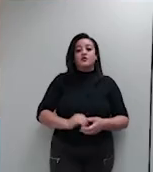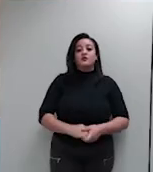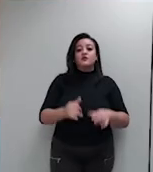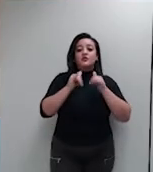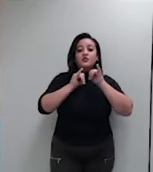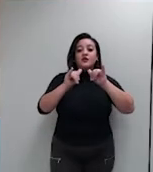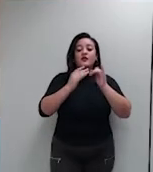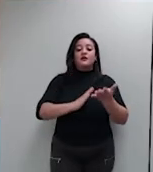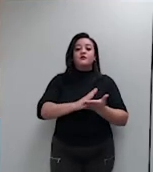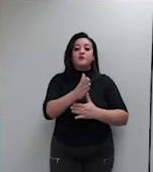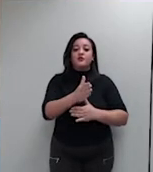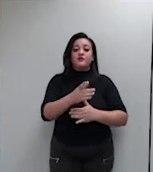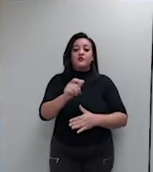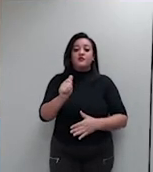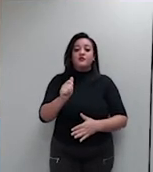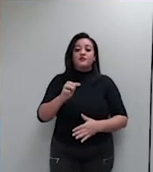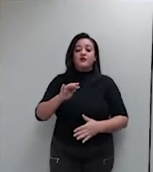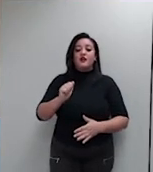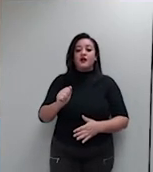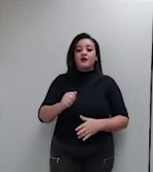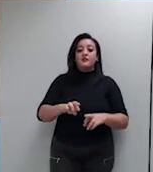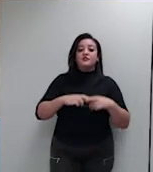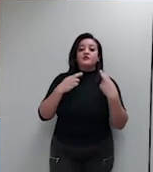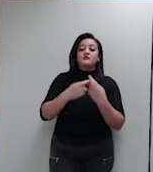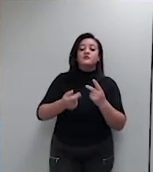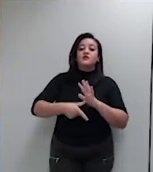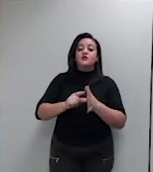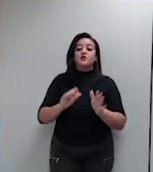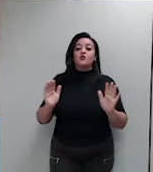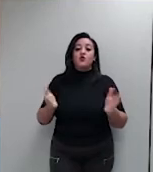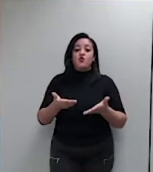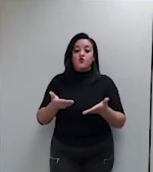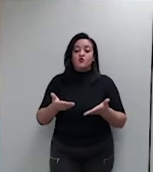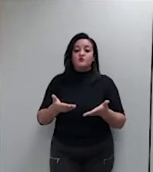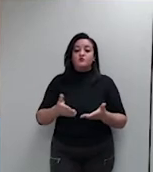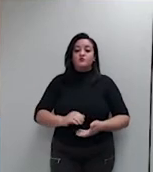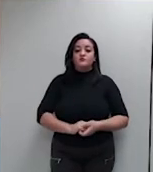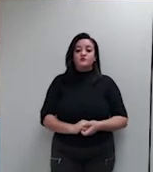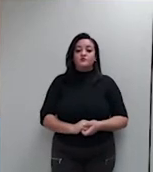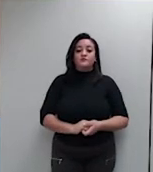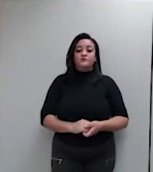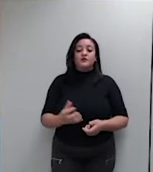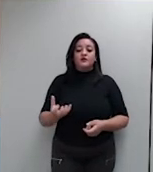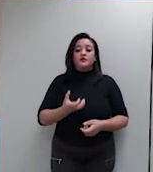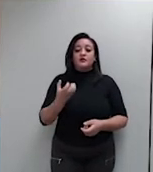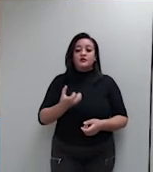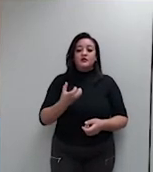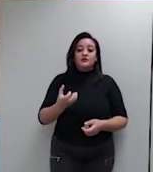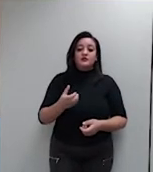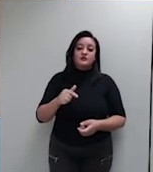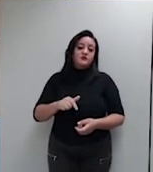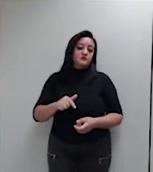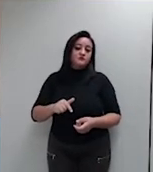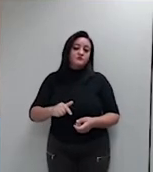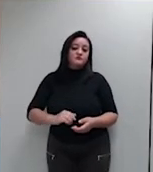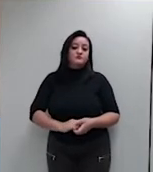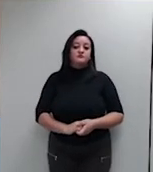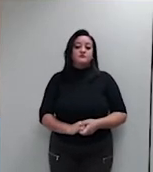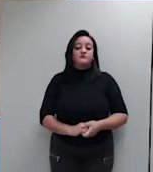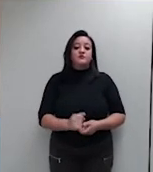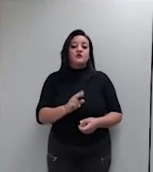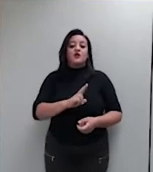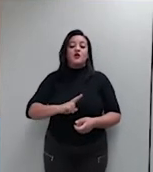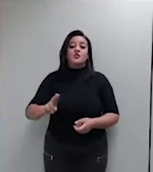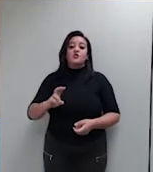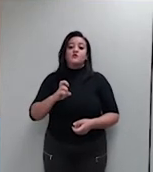Justiça por unanimidade a quinta turma do Superior Tribunal de Justiça negou provimento ao recurso especial interposto